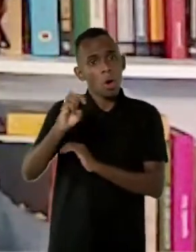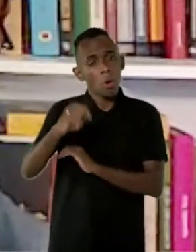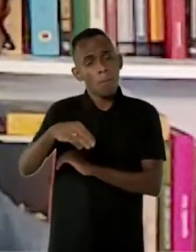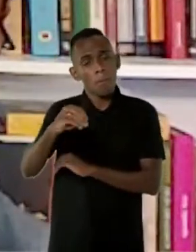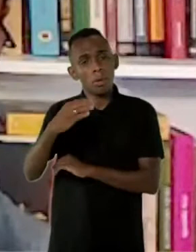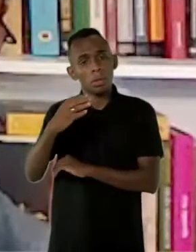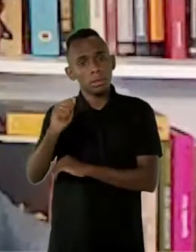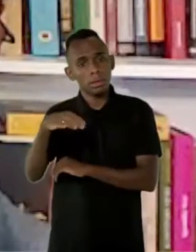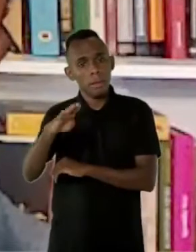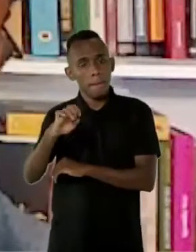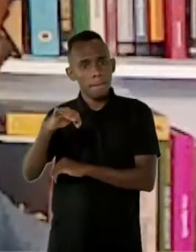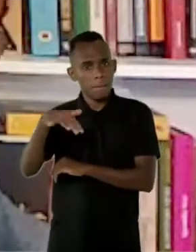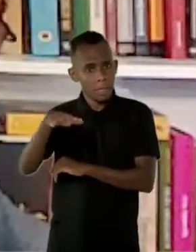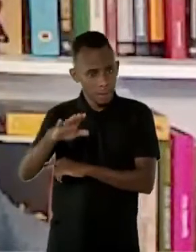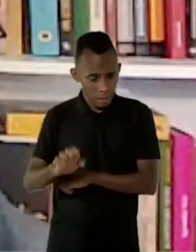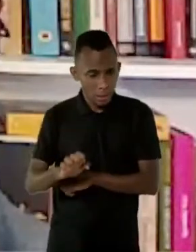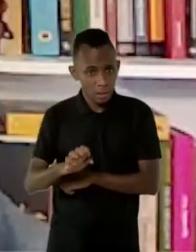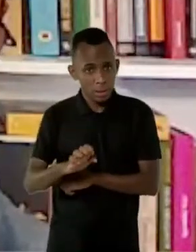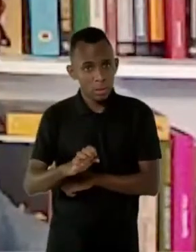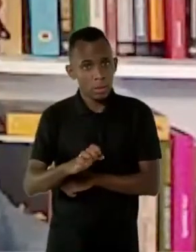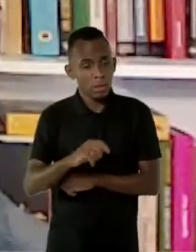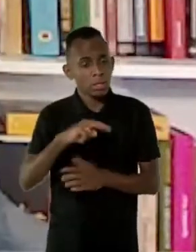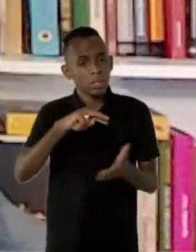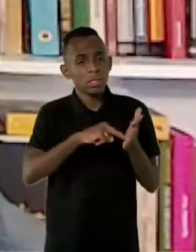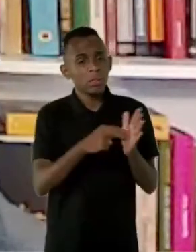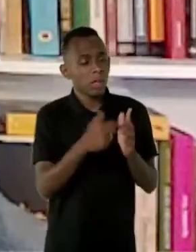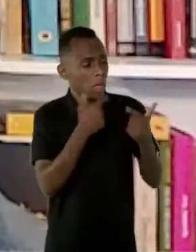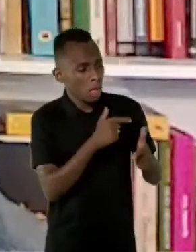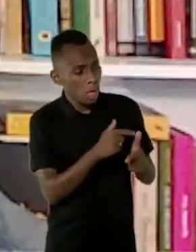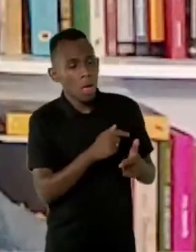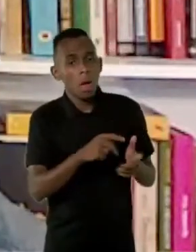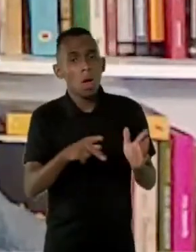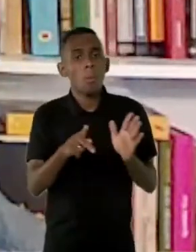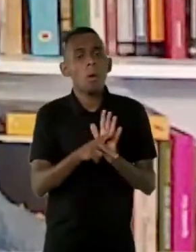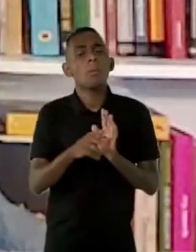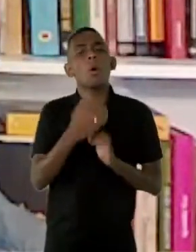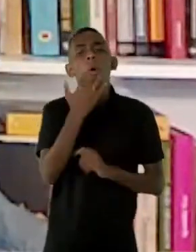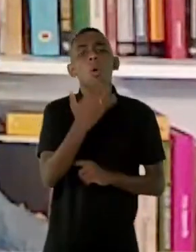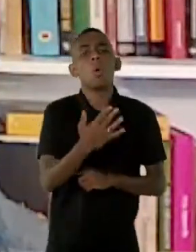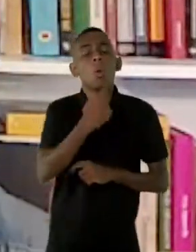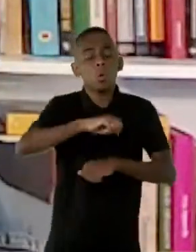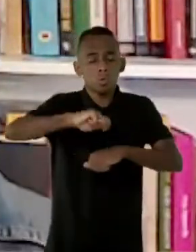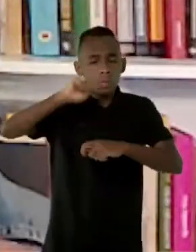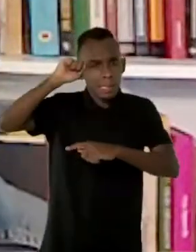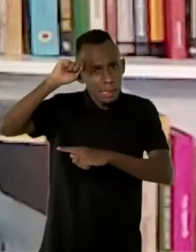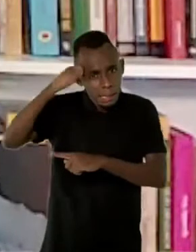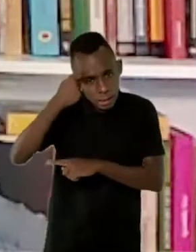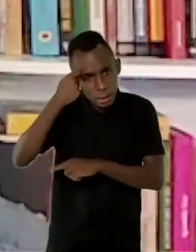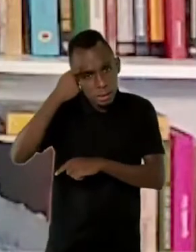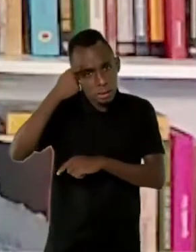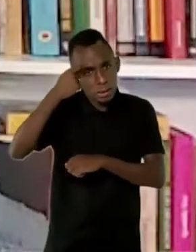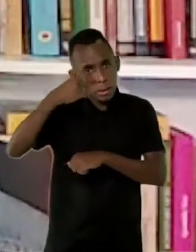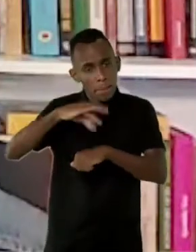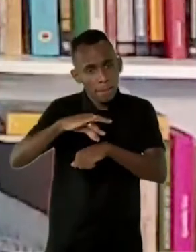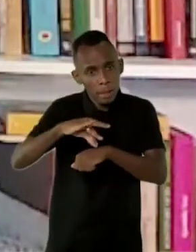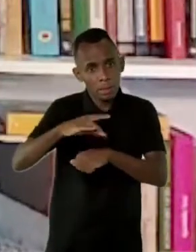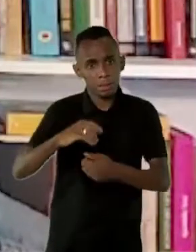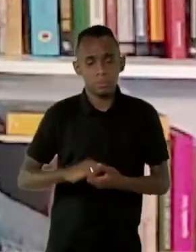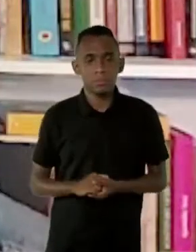dizer da cor ocre ou preta. Tudo que vem da cor ocre ou preta. Como a Carolina é uma